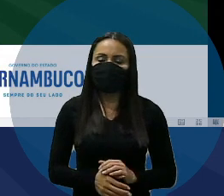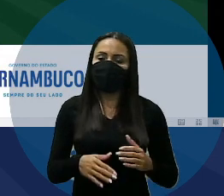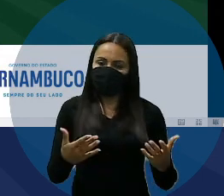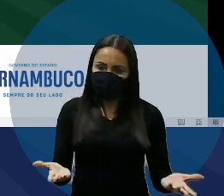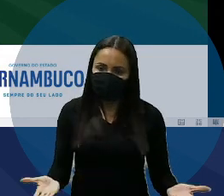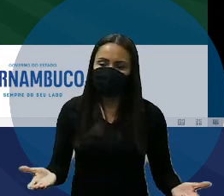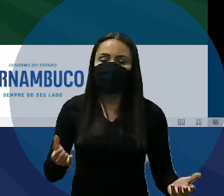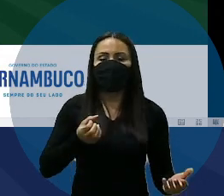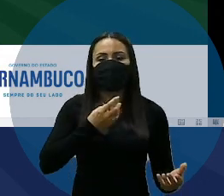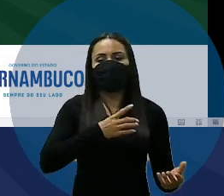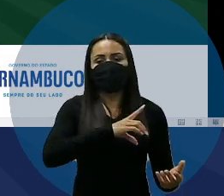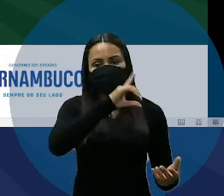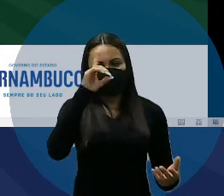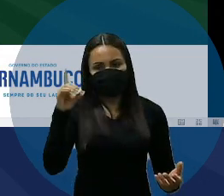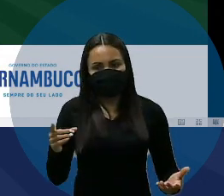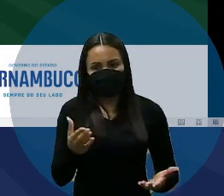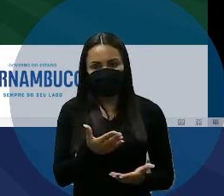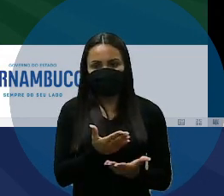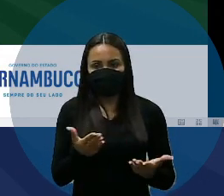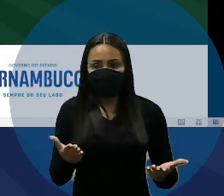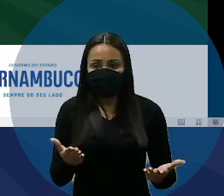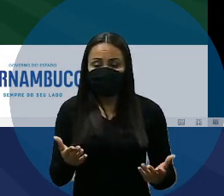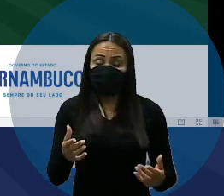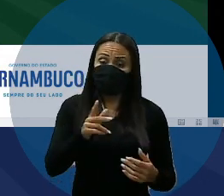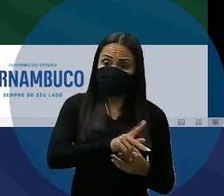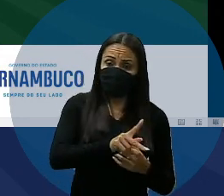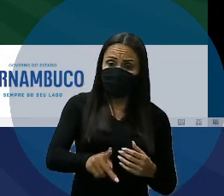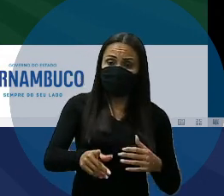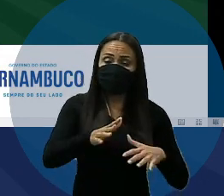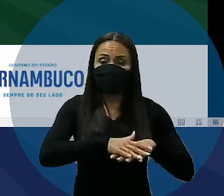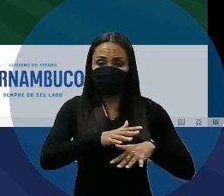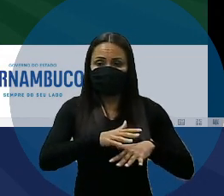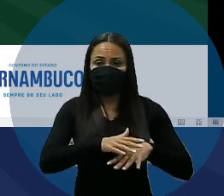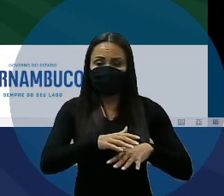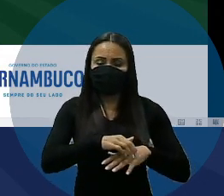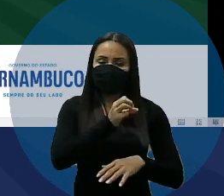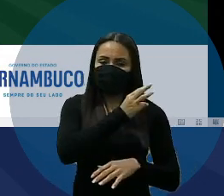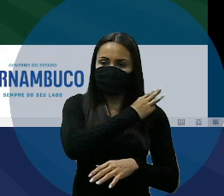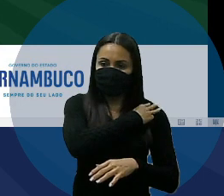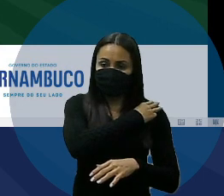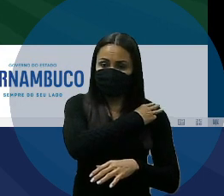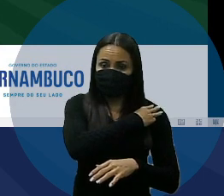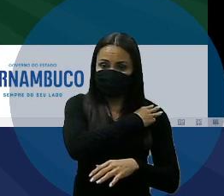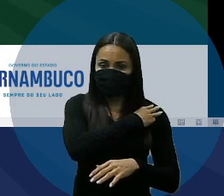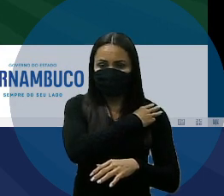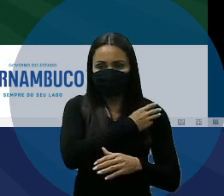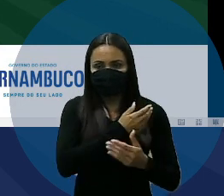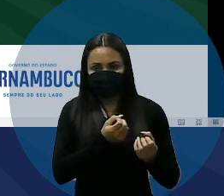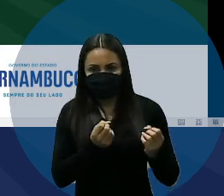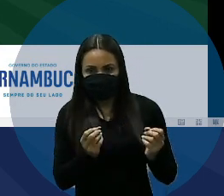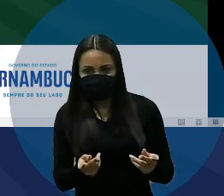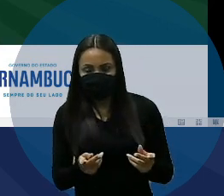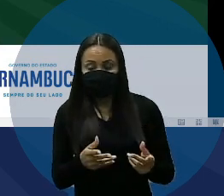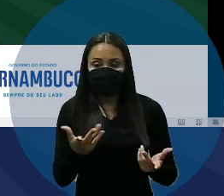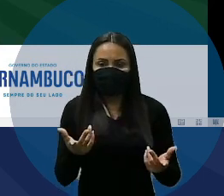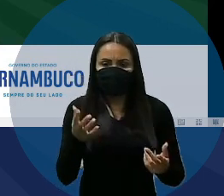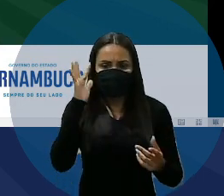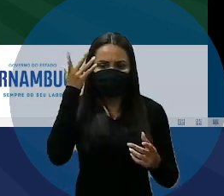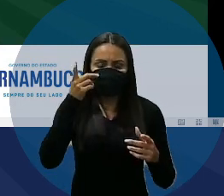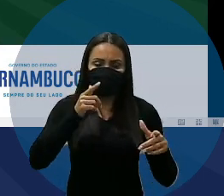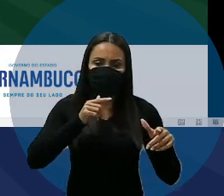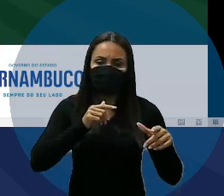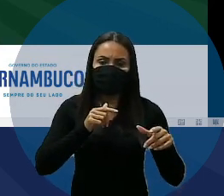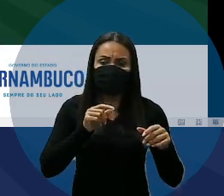Me chamo Kaline e eu sou professora de matemática dos terceiros anos, tá? E a gente resolveu fazer um